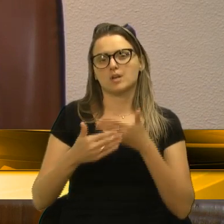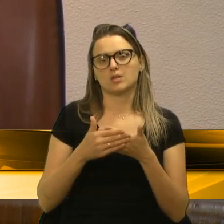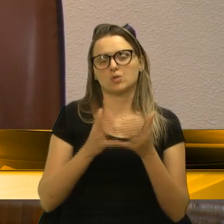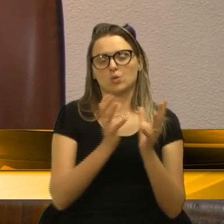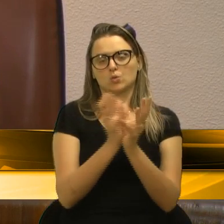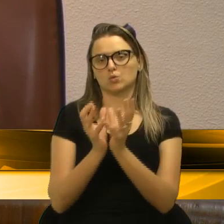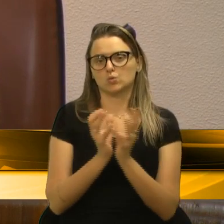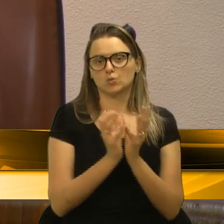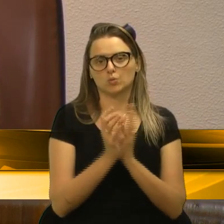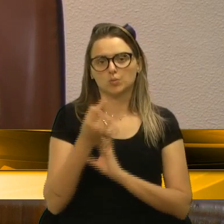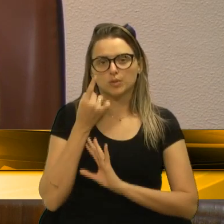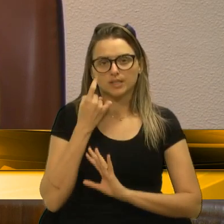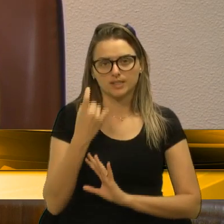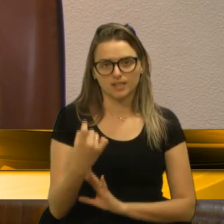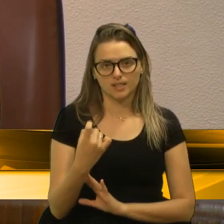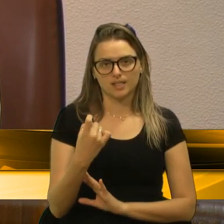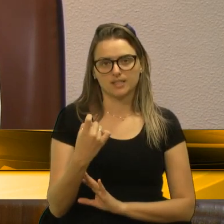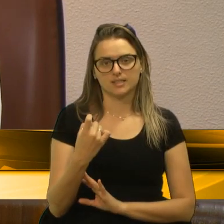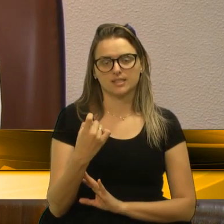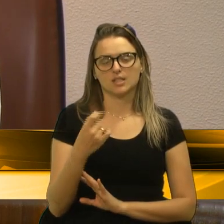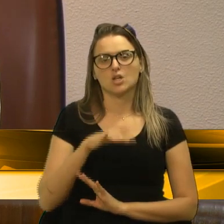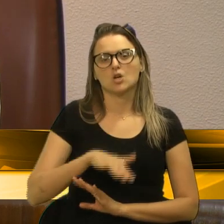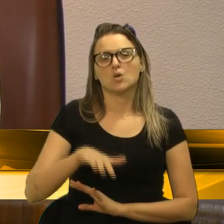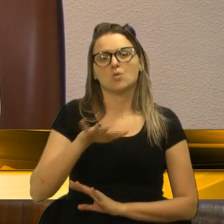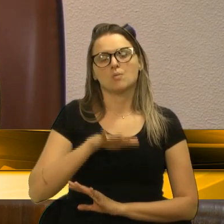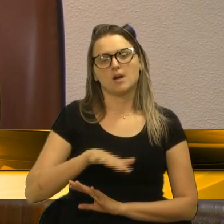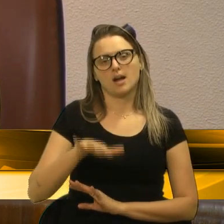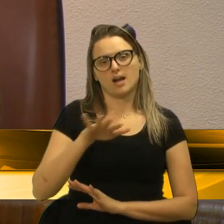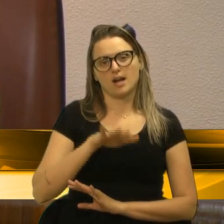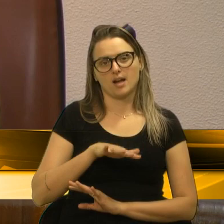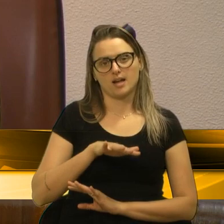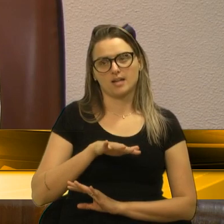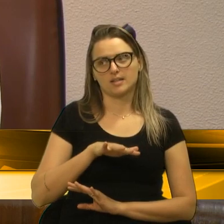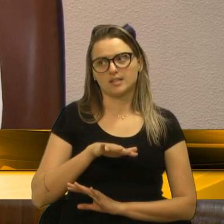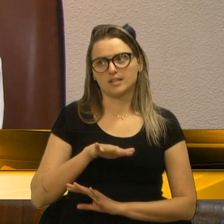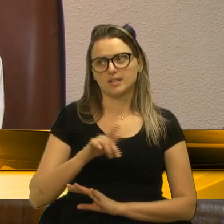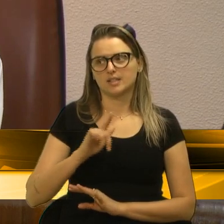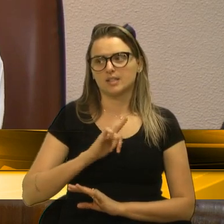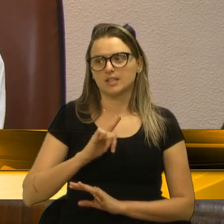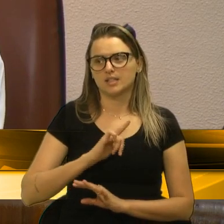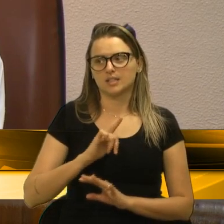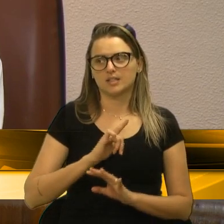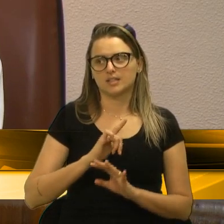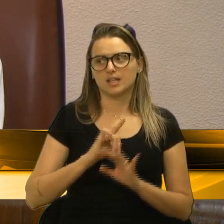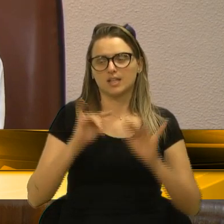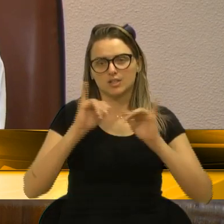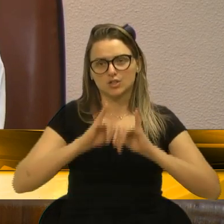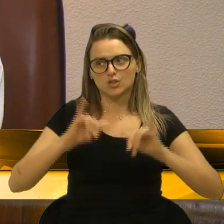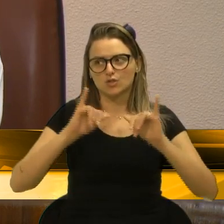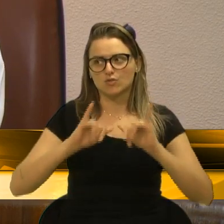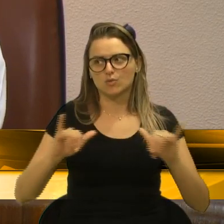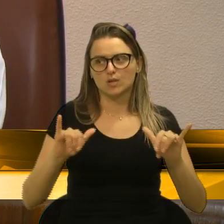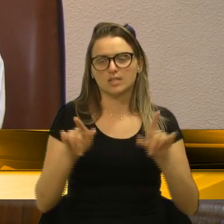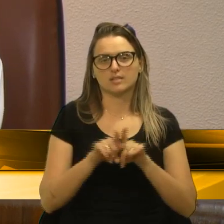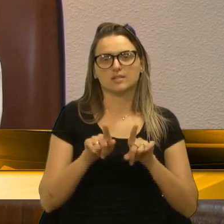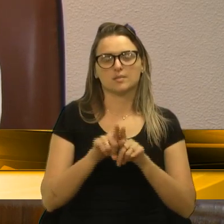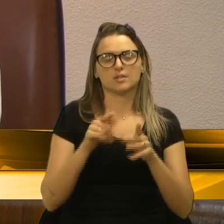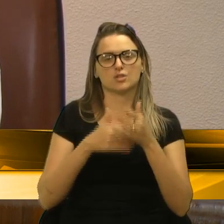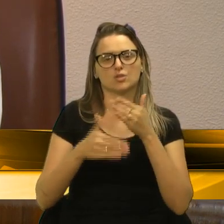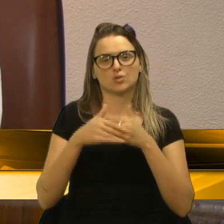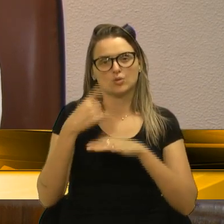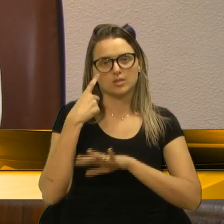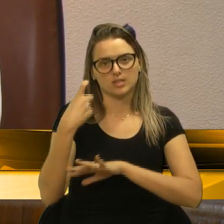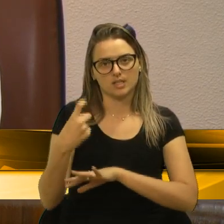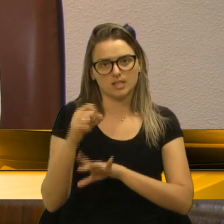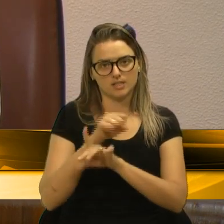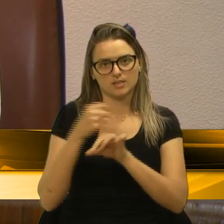de interesse uma arena de tematização, publicização dos interesses da